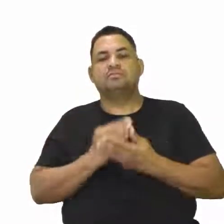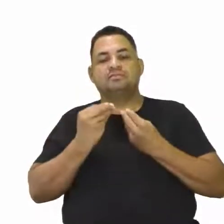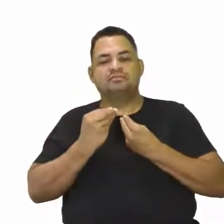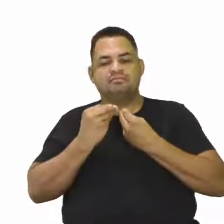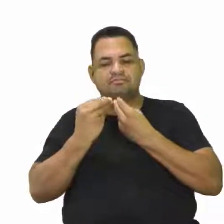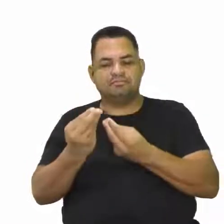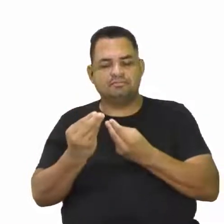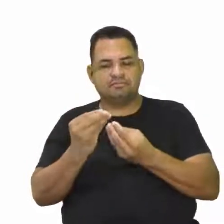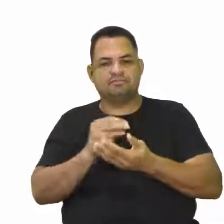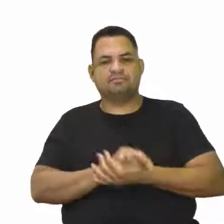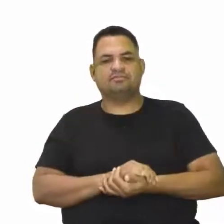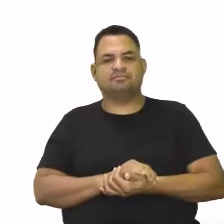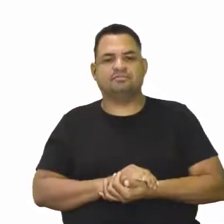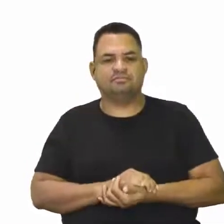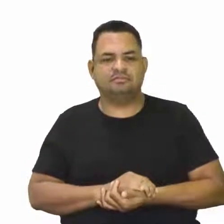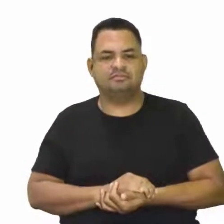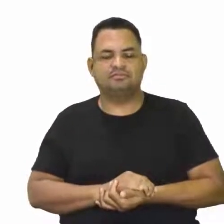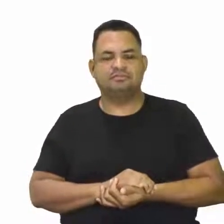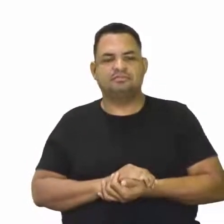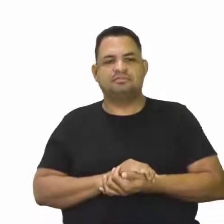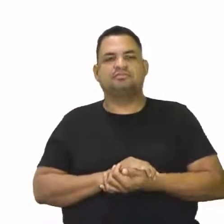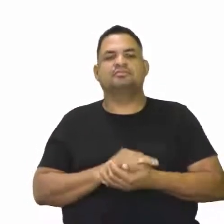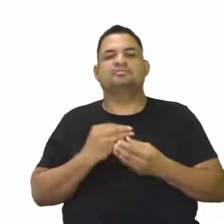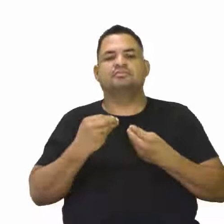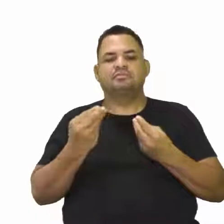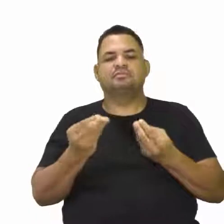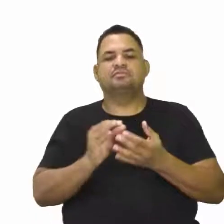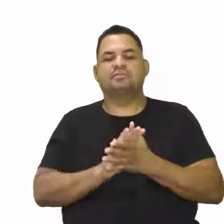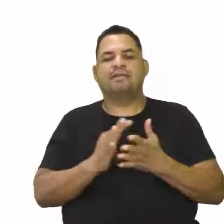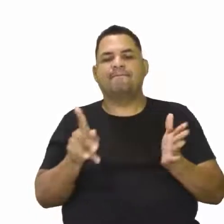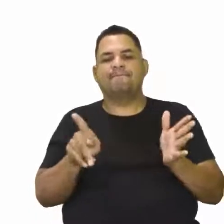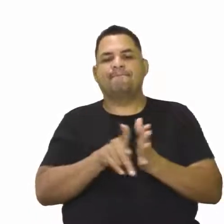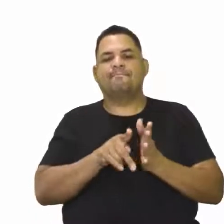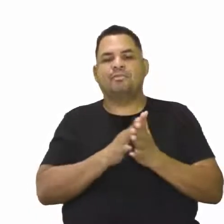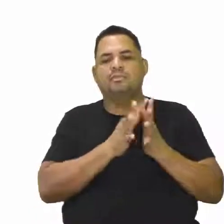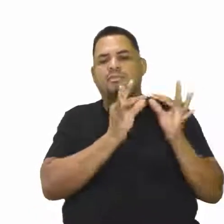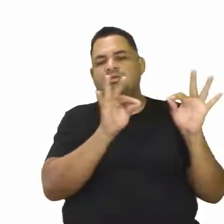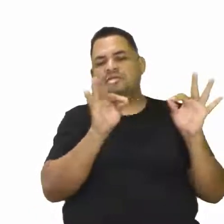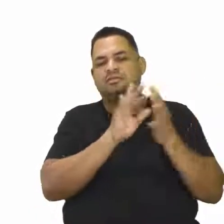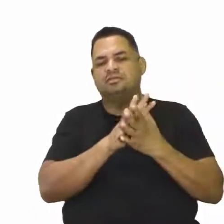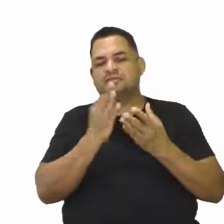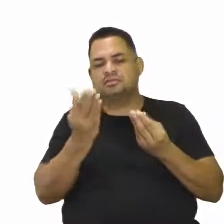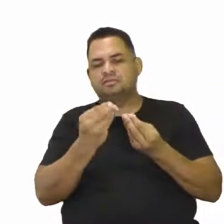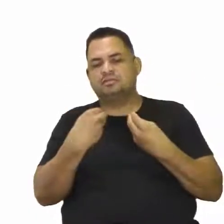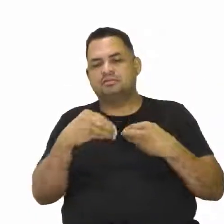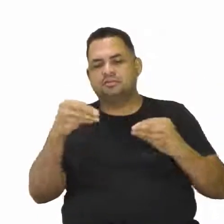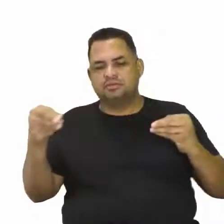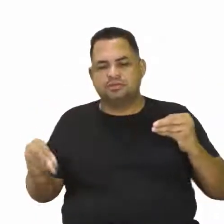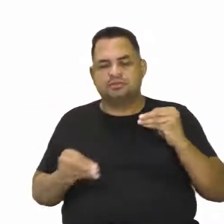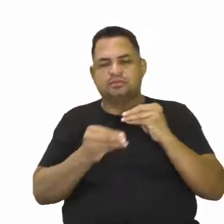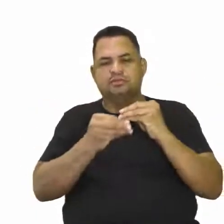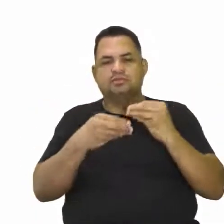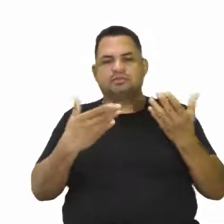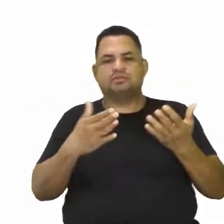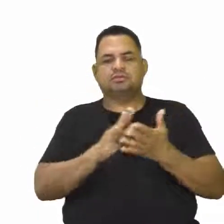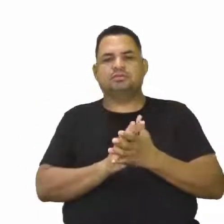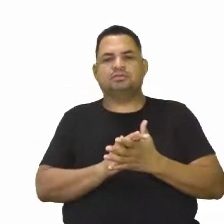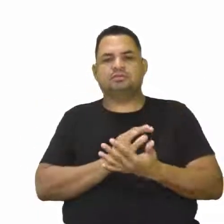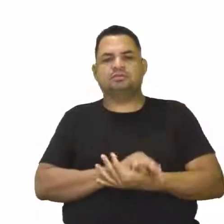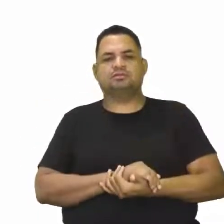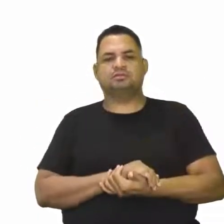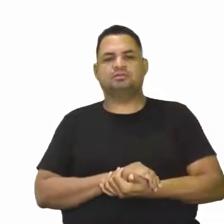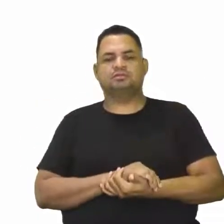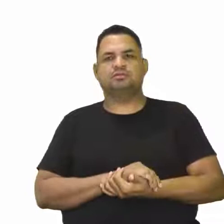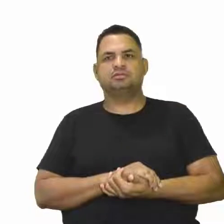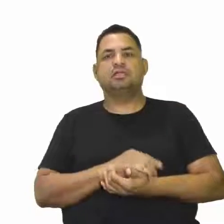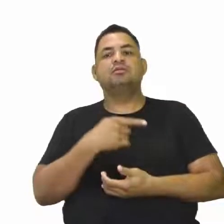pedir um complemento. Vai pedir o complemento, né? A própria oração, ela pede um complemento. É igual eu falar assim, fui em